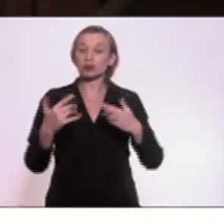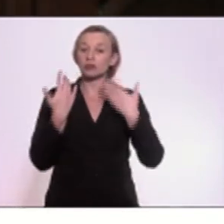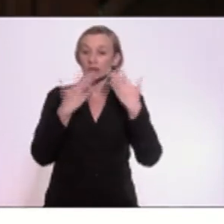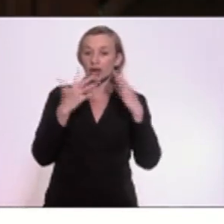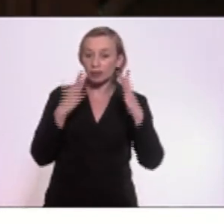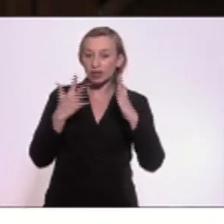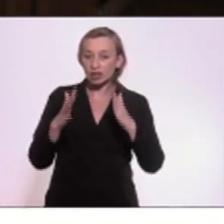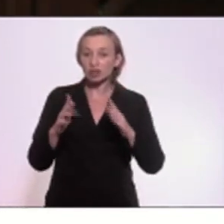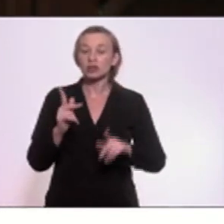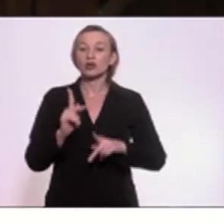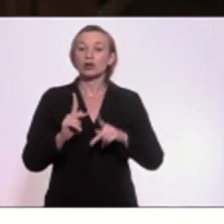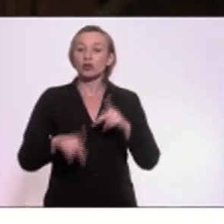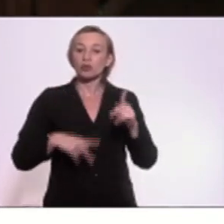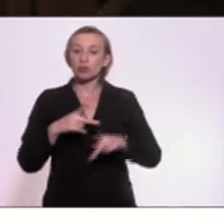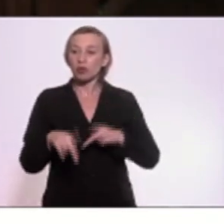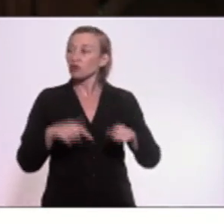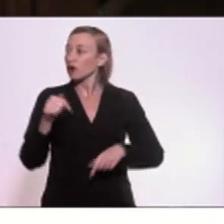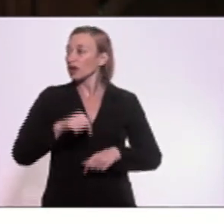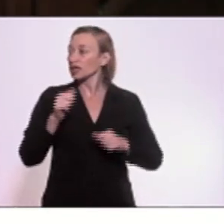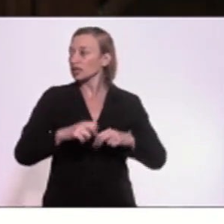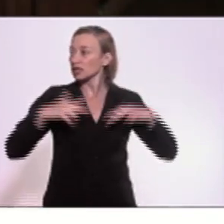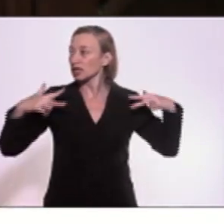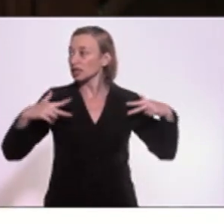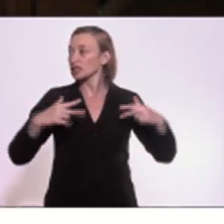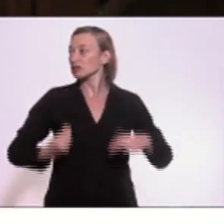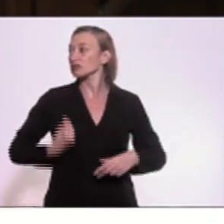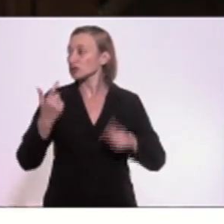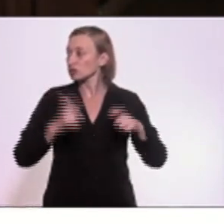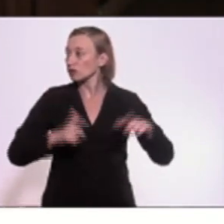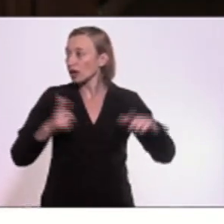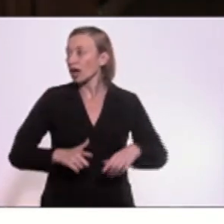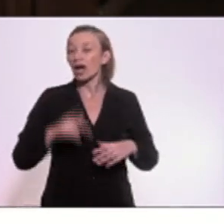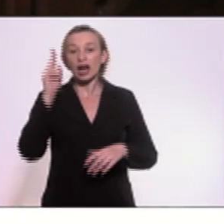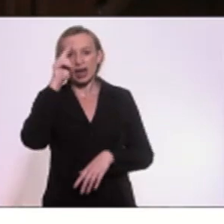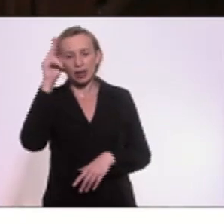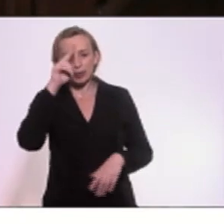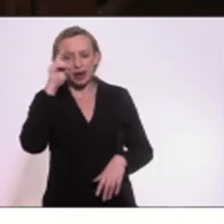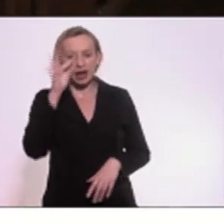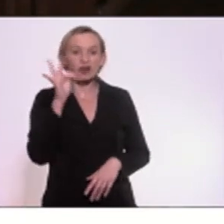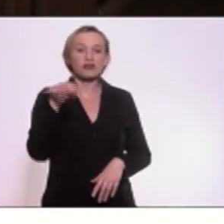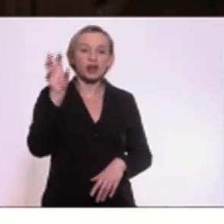a população das galerias presentes, mas lembrar, Flávio,